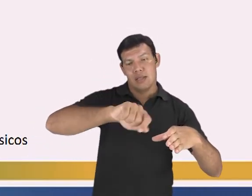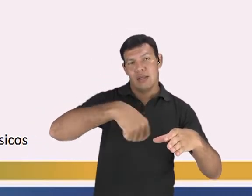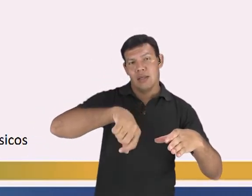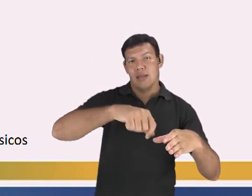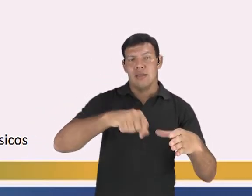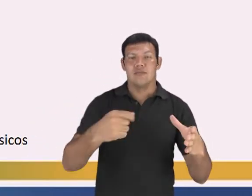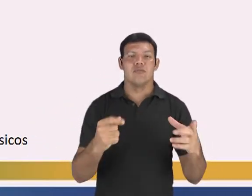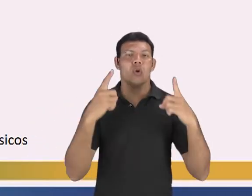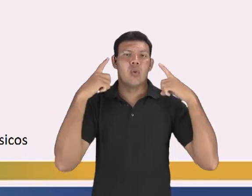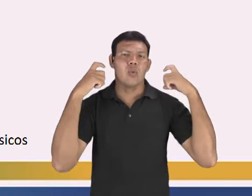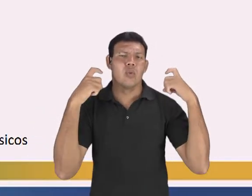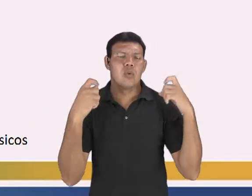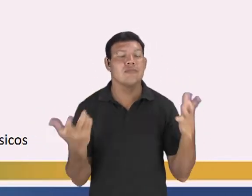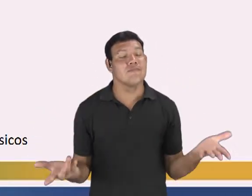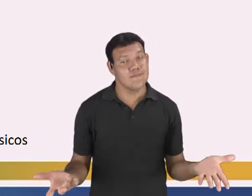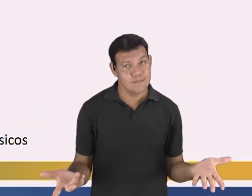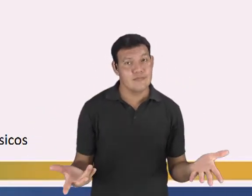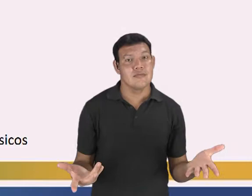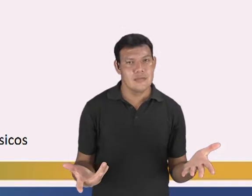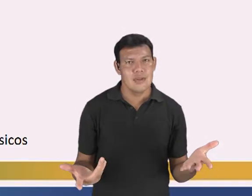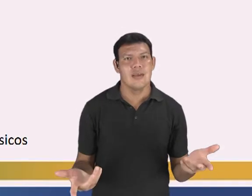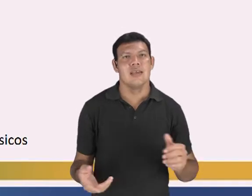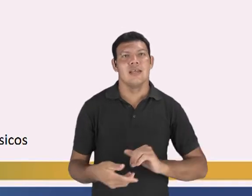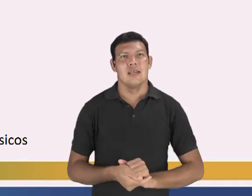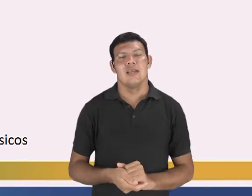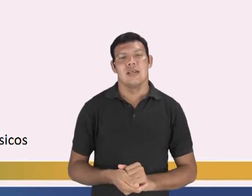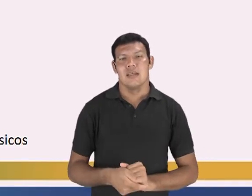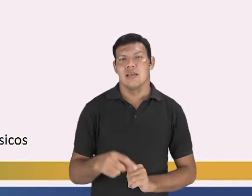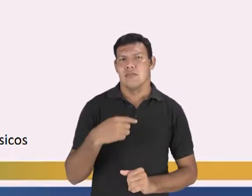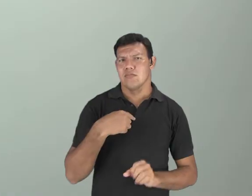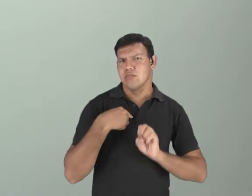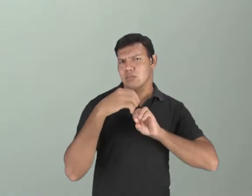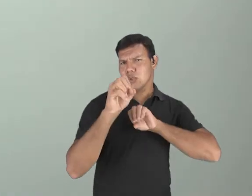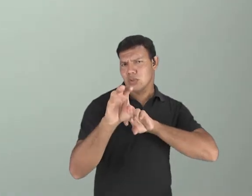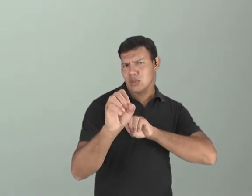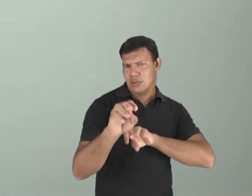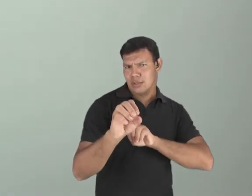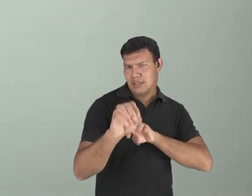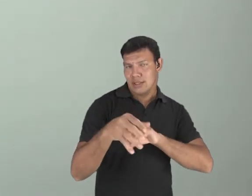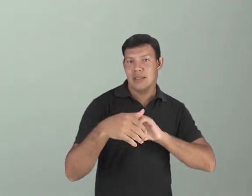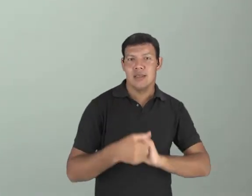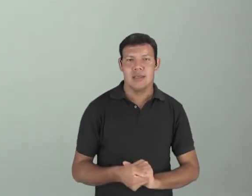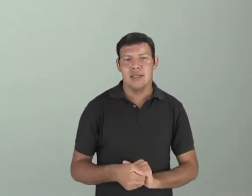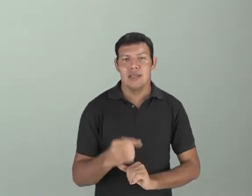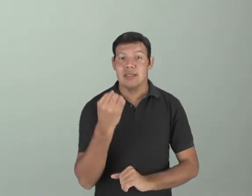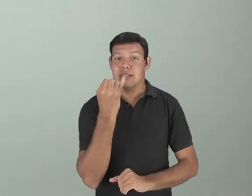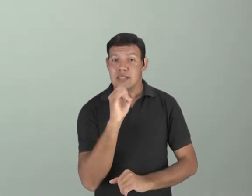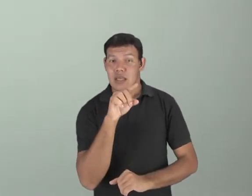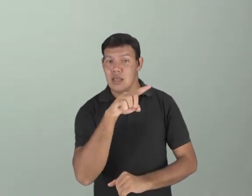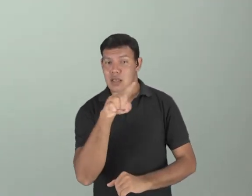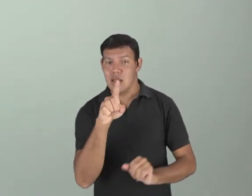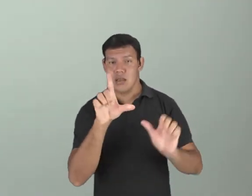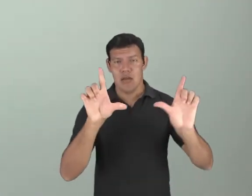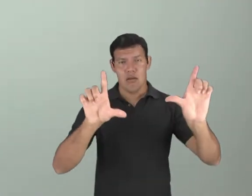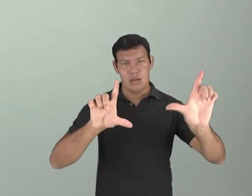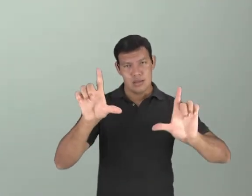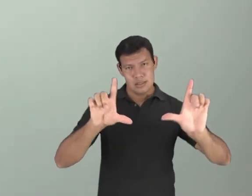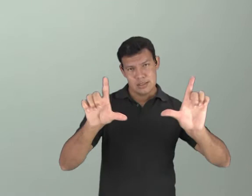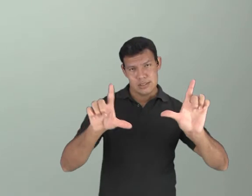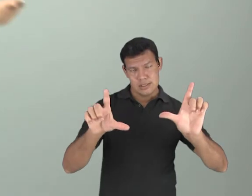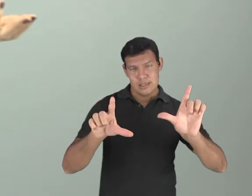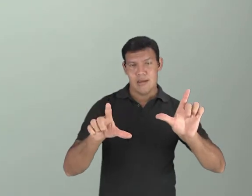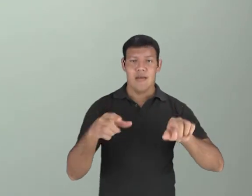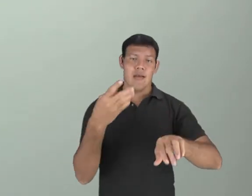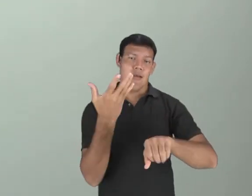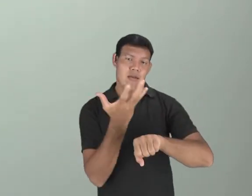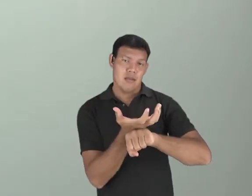panelas, é pelo timbre. Eu estou aqui dando uma aula para você e se você estiver assistindo na sua TV uma aula de matemática,